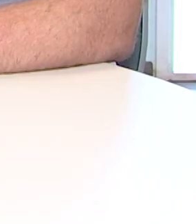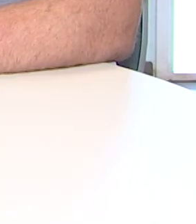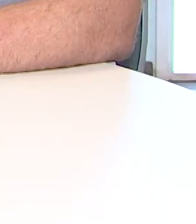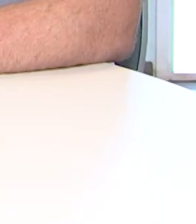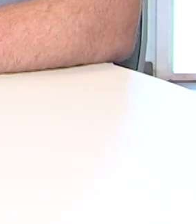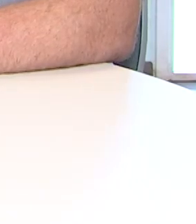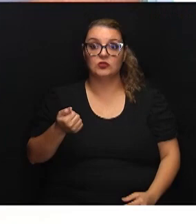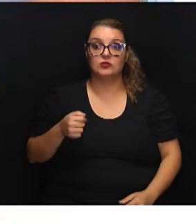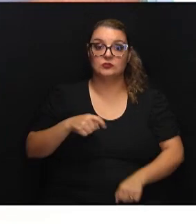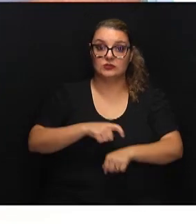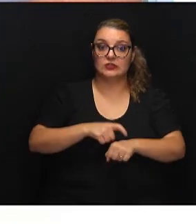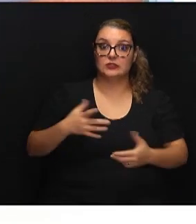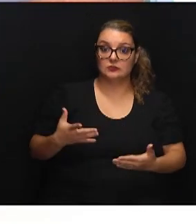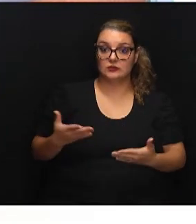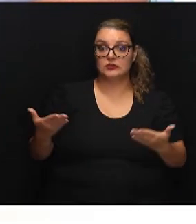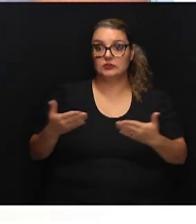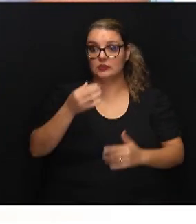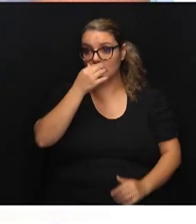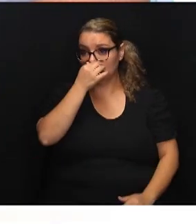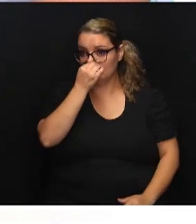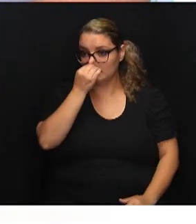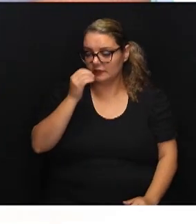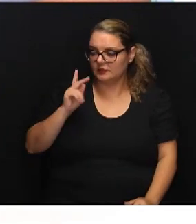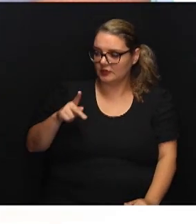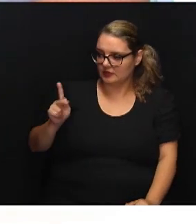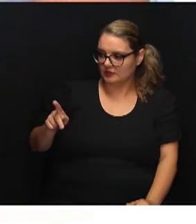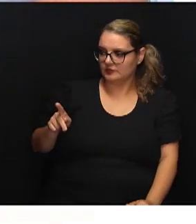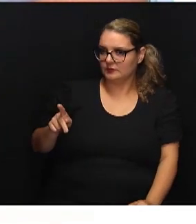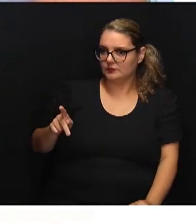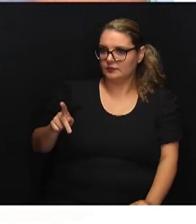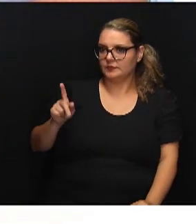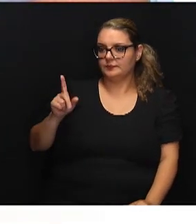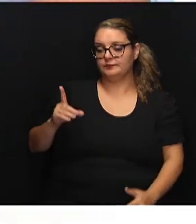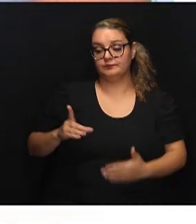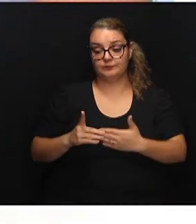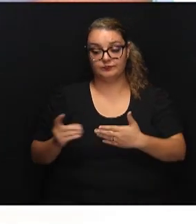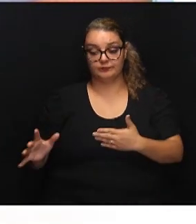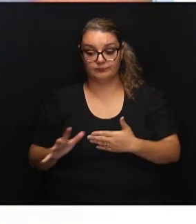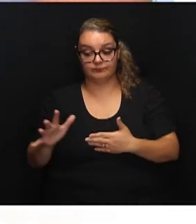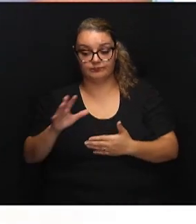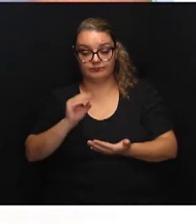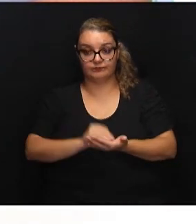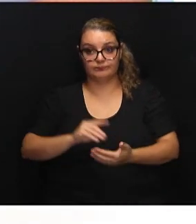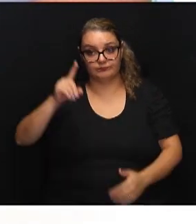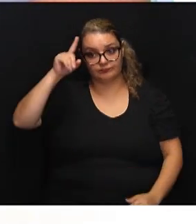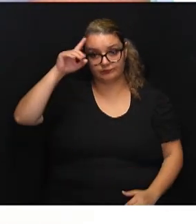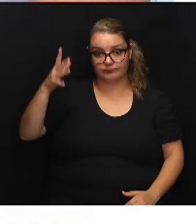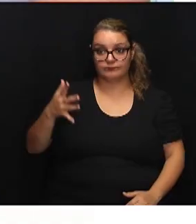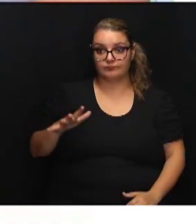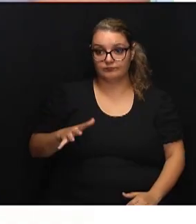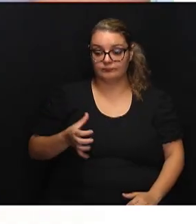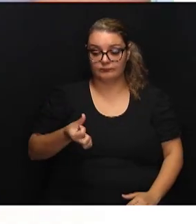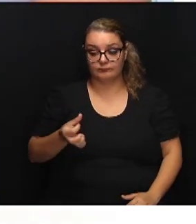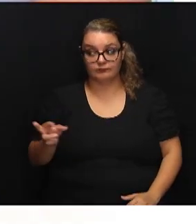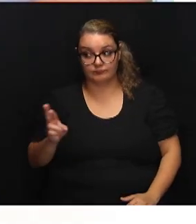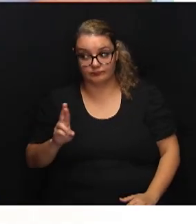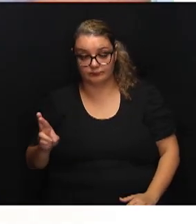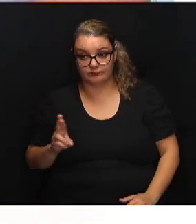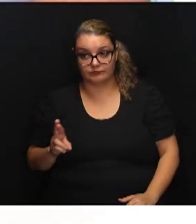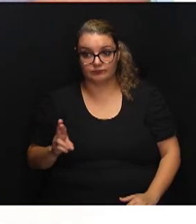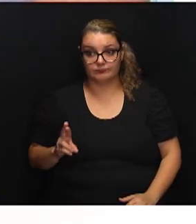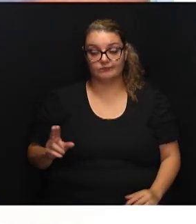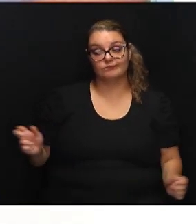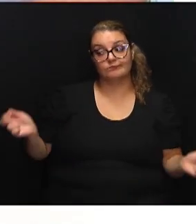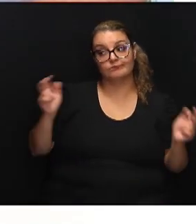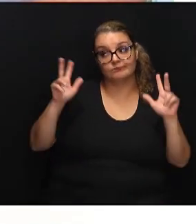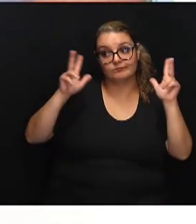esse cenário atual. Professor, a disparada do dólar nos últimos dias chegou na casa dos R$ 6 e acendeu um alerta